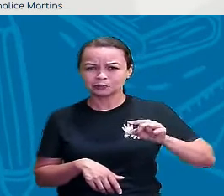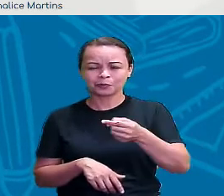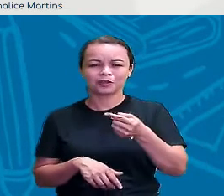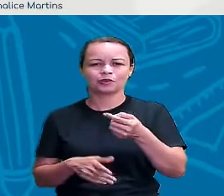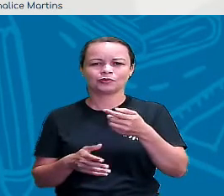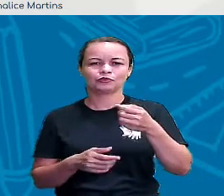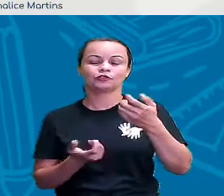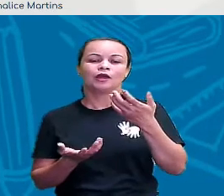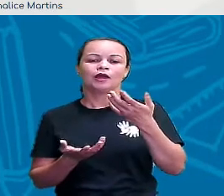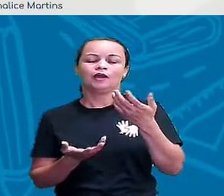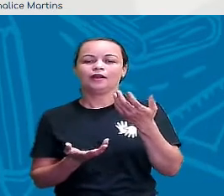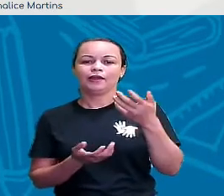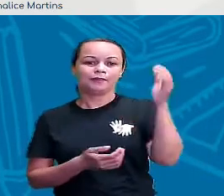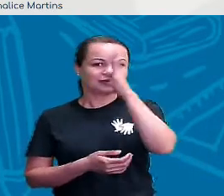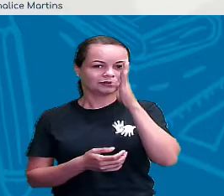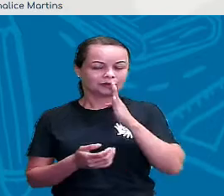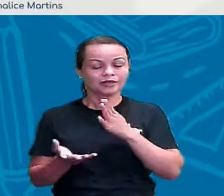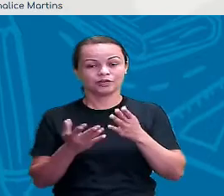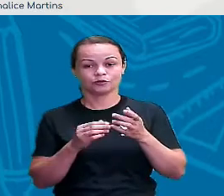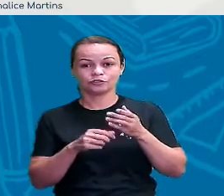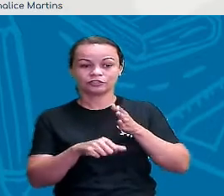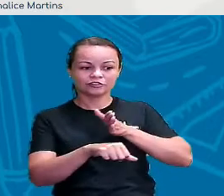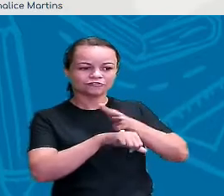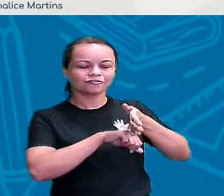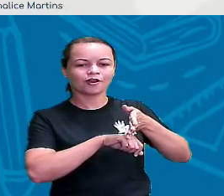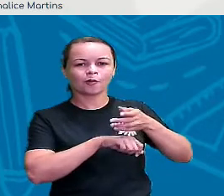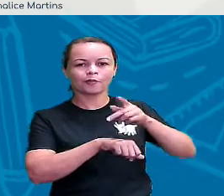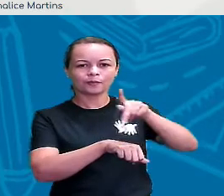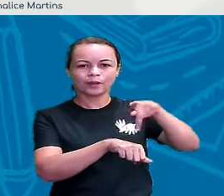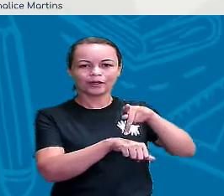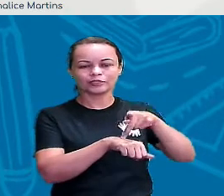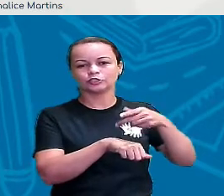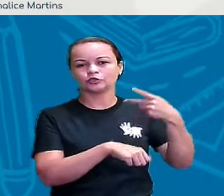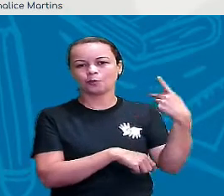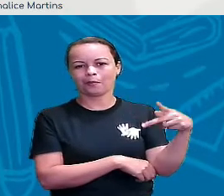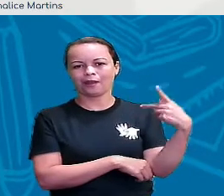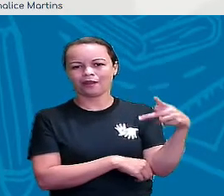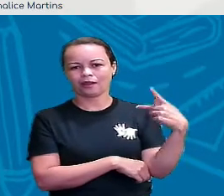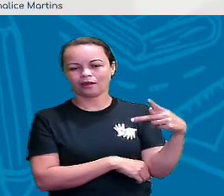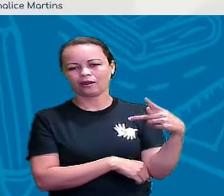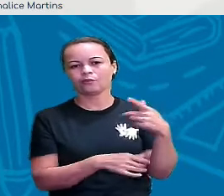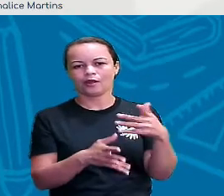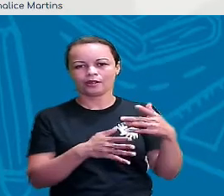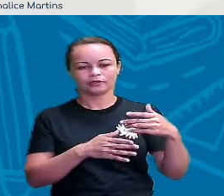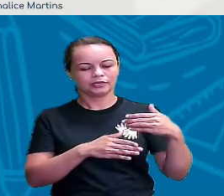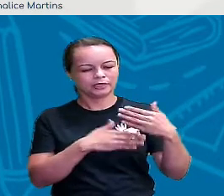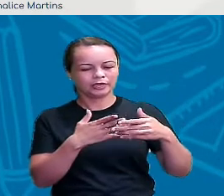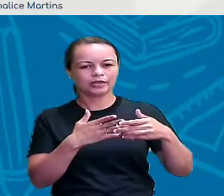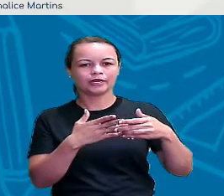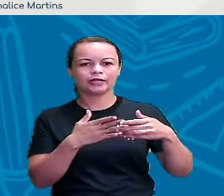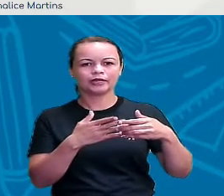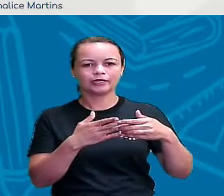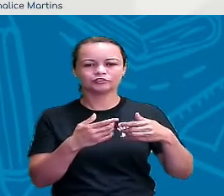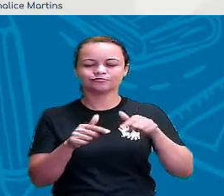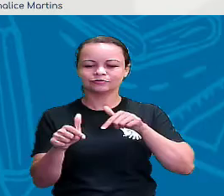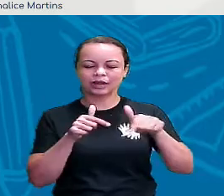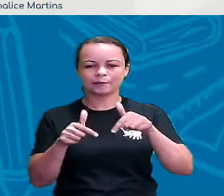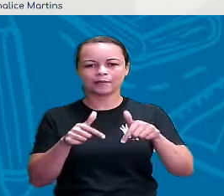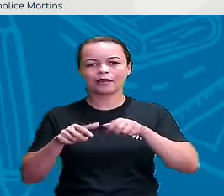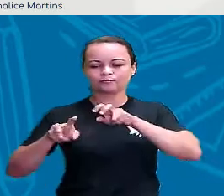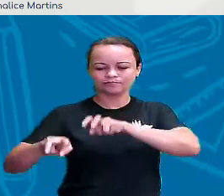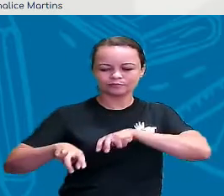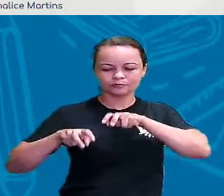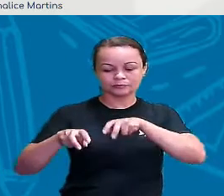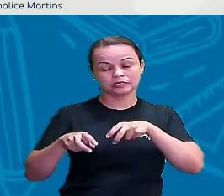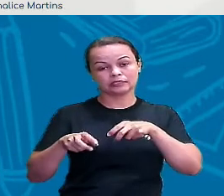Paraguai, né? E esses brasileiros lá no Paraguai se dedicam em atividades agrícolas. Isso porque, na década